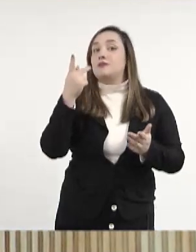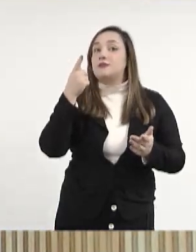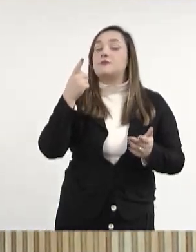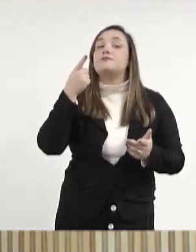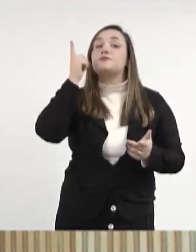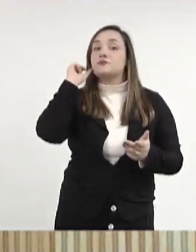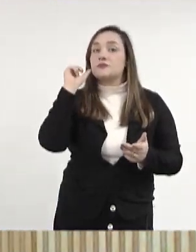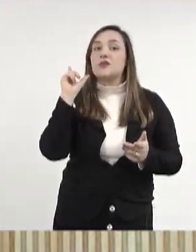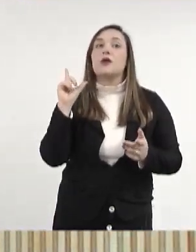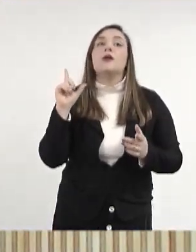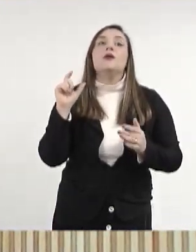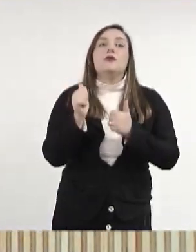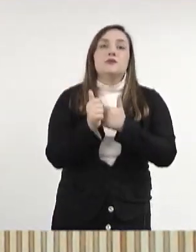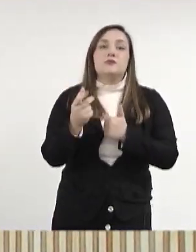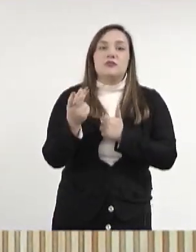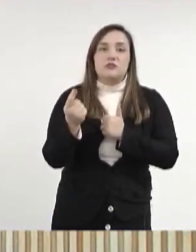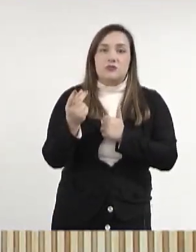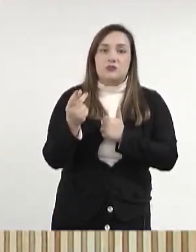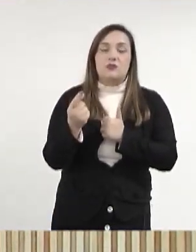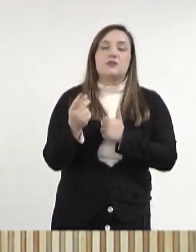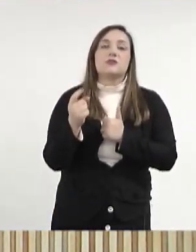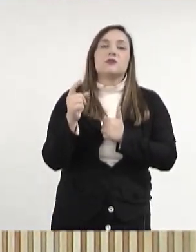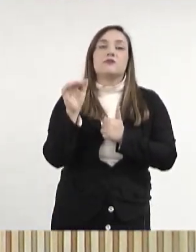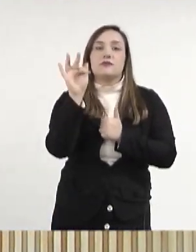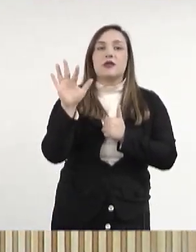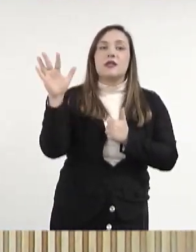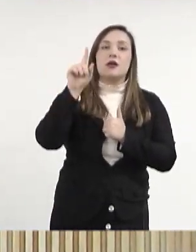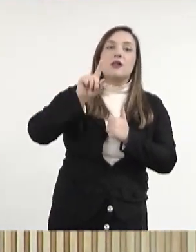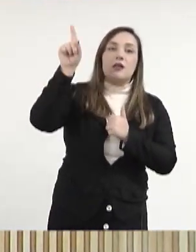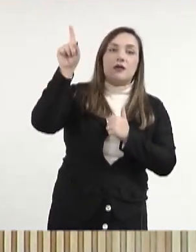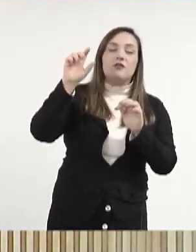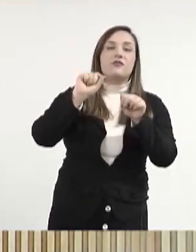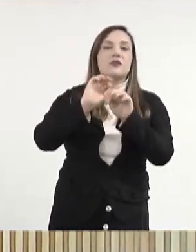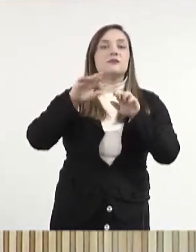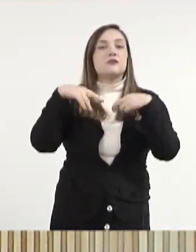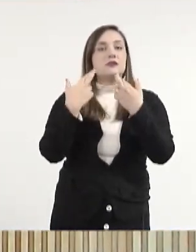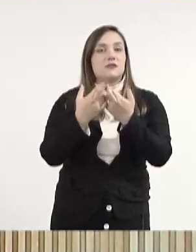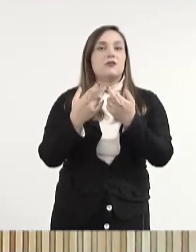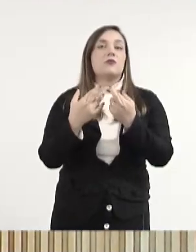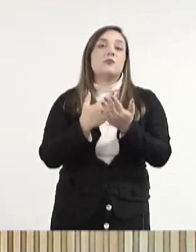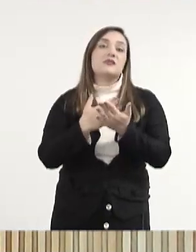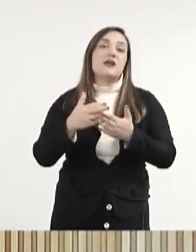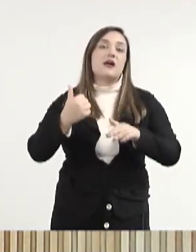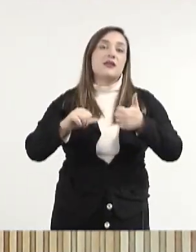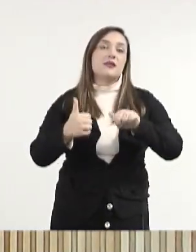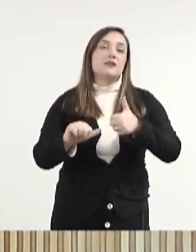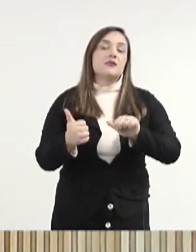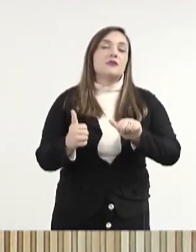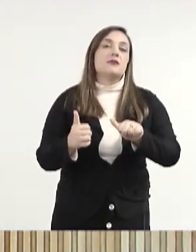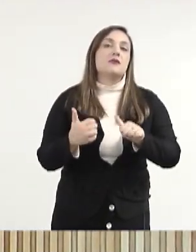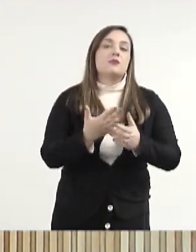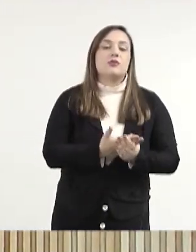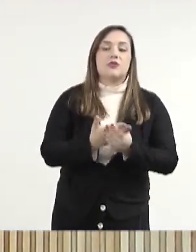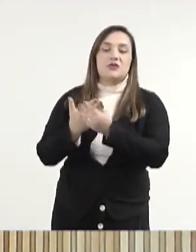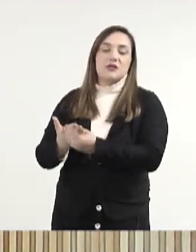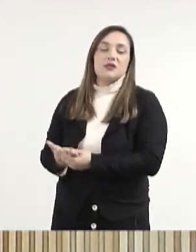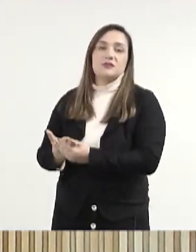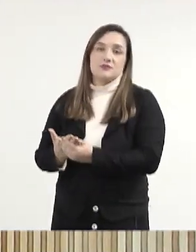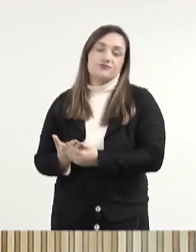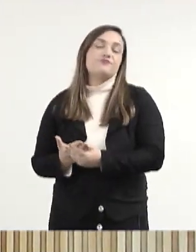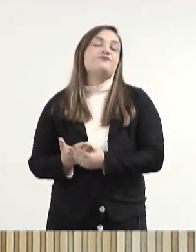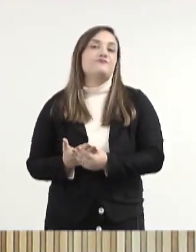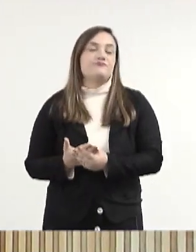ontem o Tribunal de Contas da União, em sessão ordinária, ia começar a deliberar sobre o processo